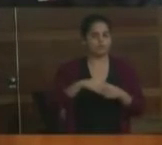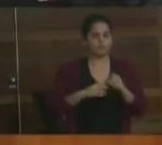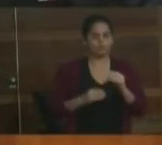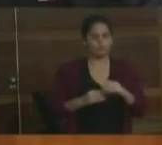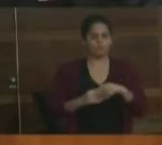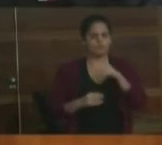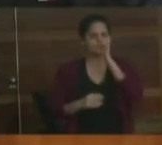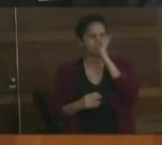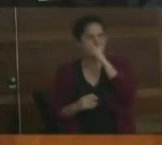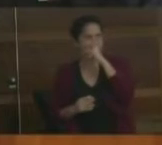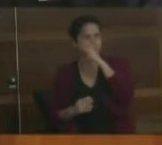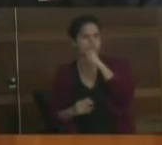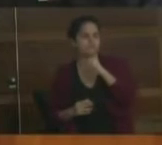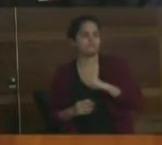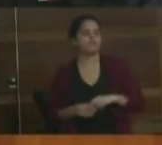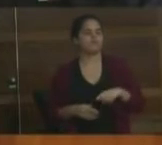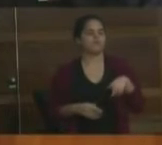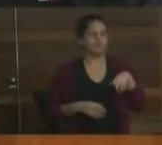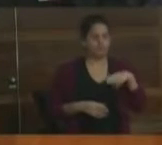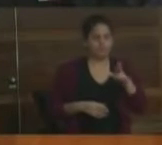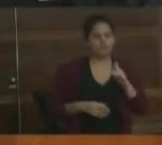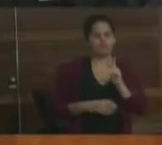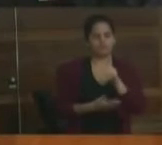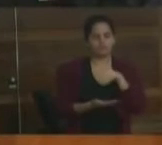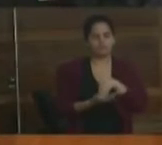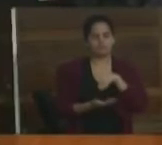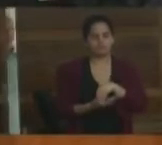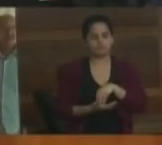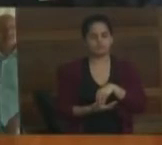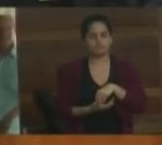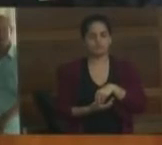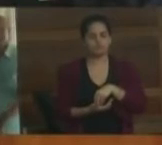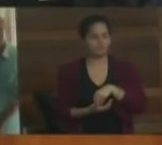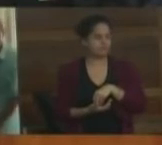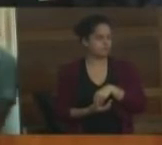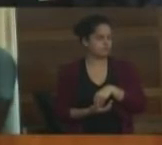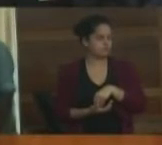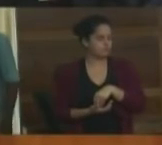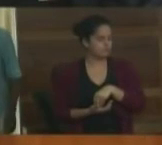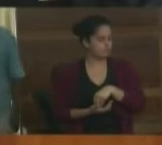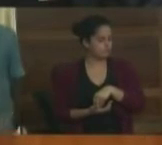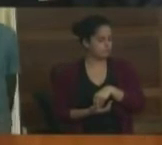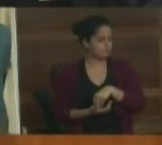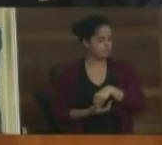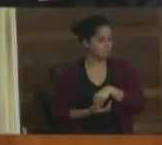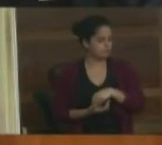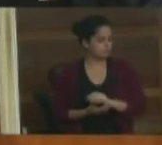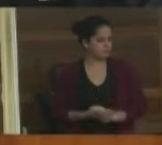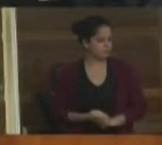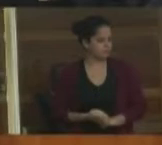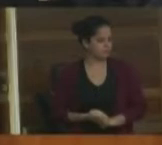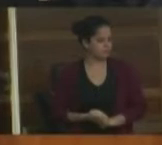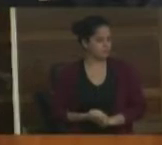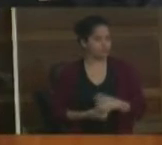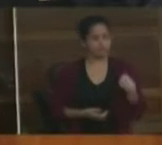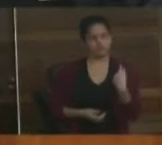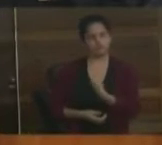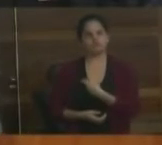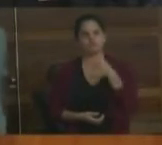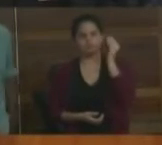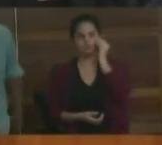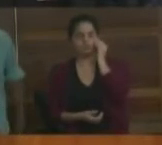acontecido vai faltar um outro realmente isso acontece acontece em qualquer lugar e isso nós oi